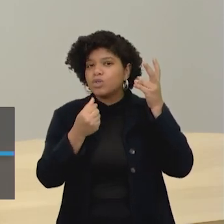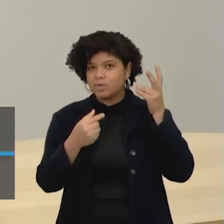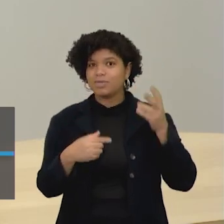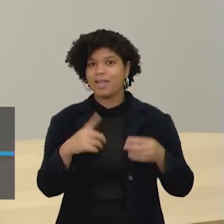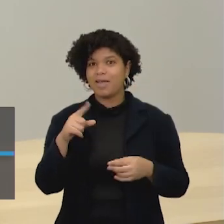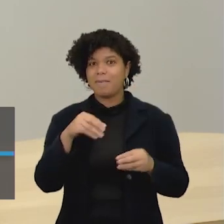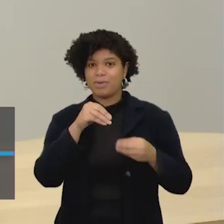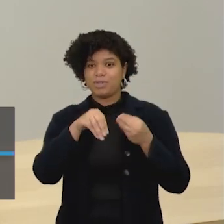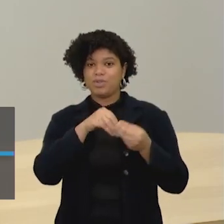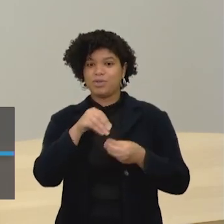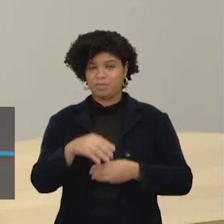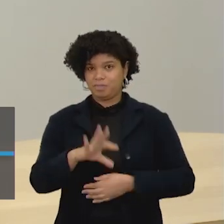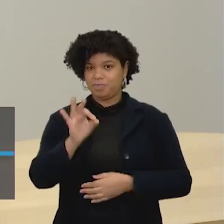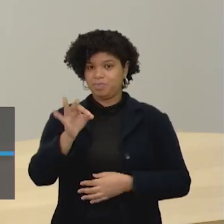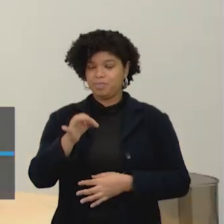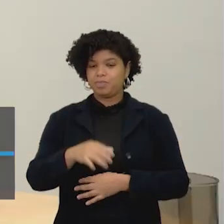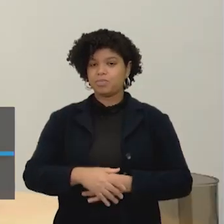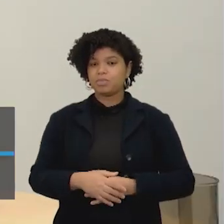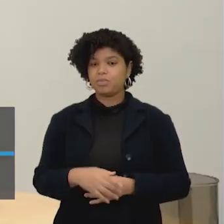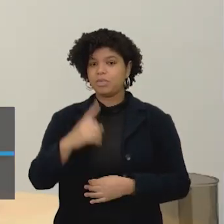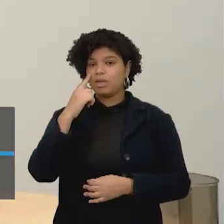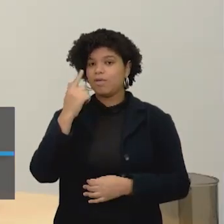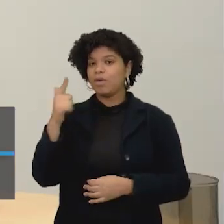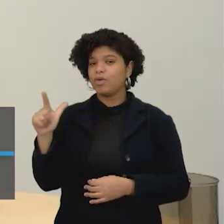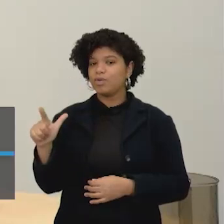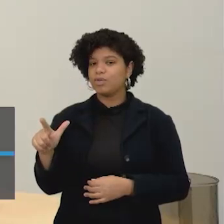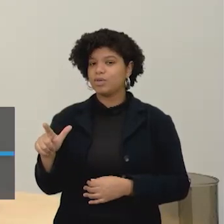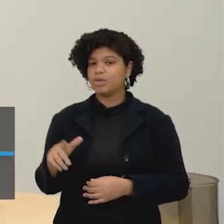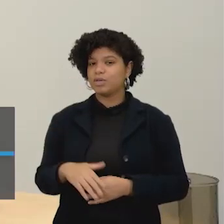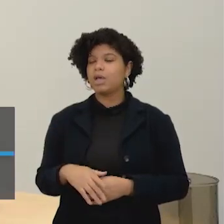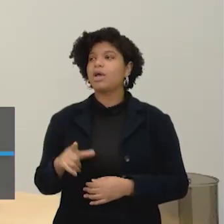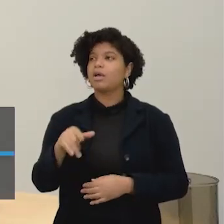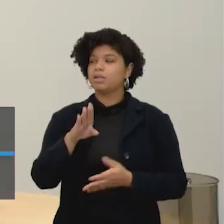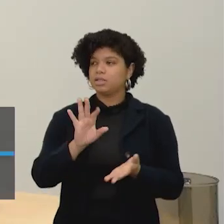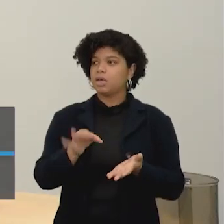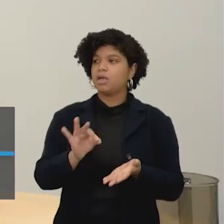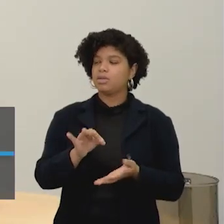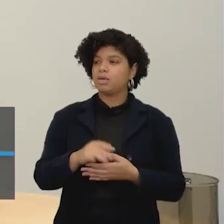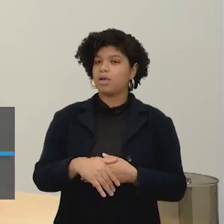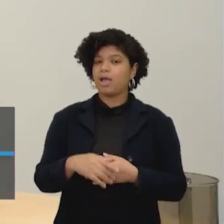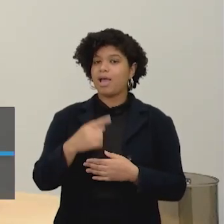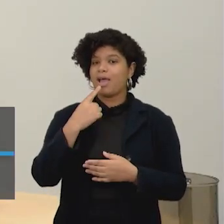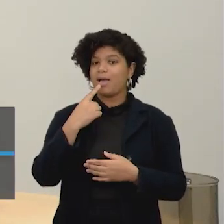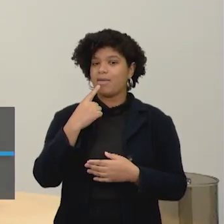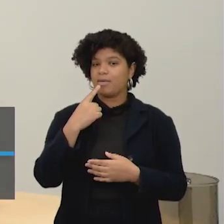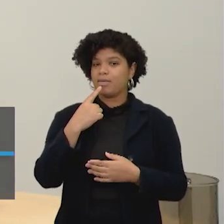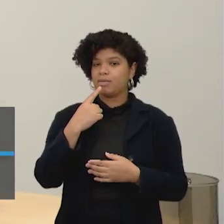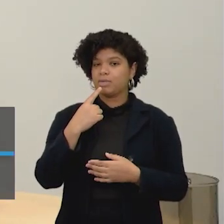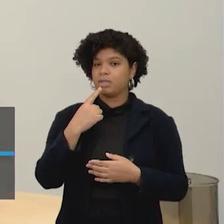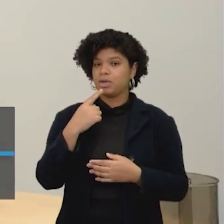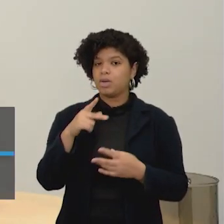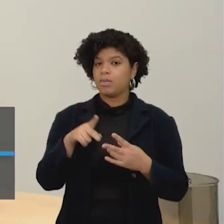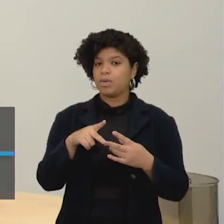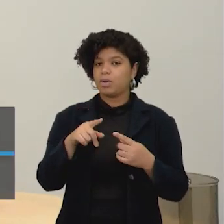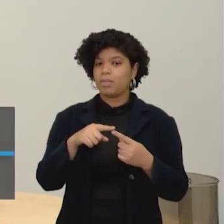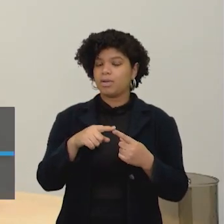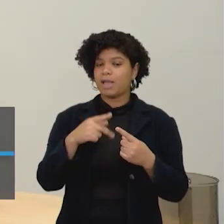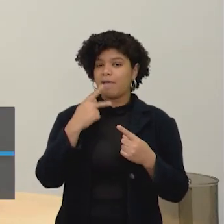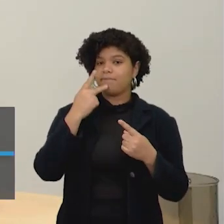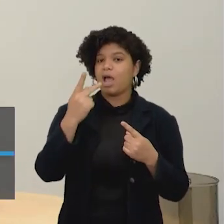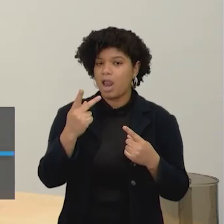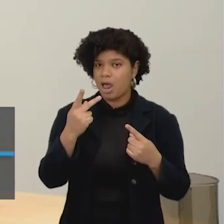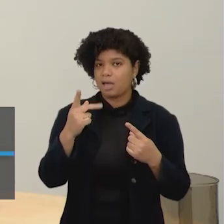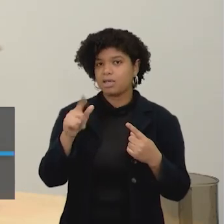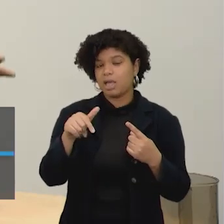paladar, né? Agora fala, pode falar. No caso, berro, a fala, no caso que ela colocou, fala, eu entendi já assim. Fala